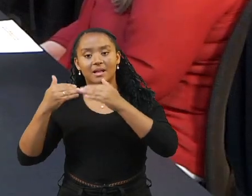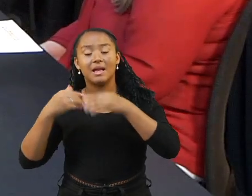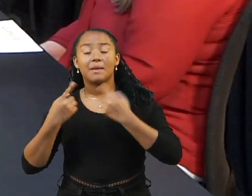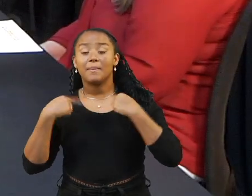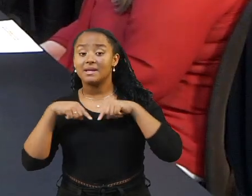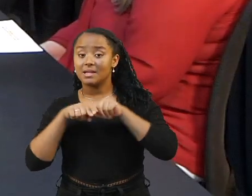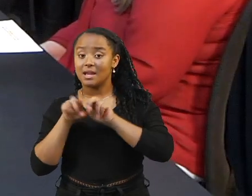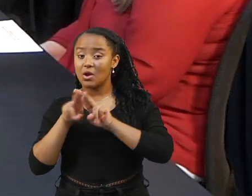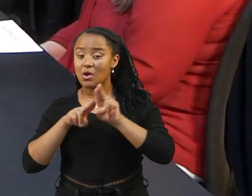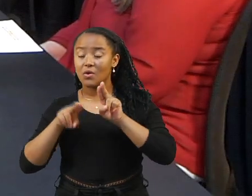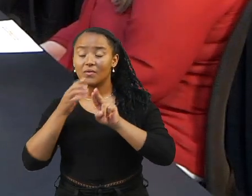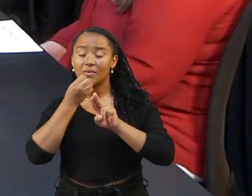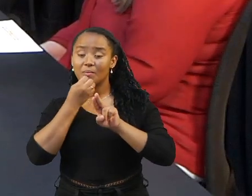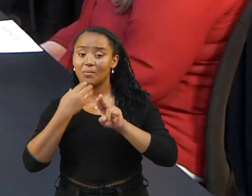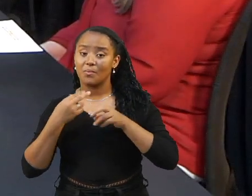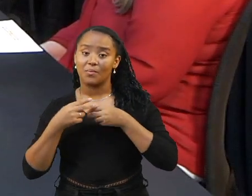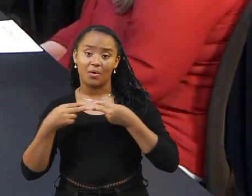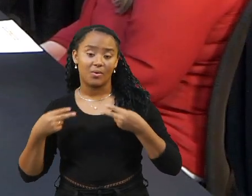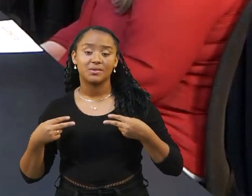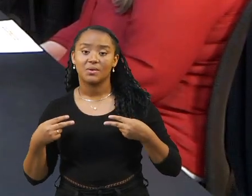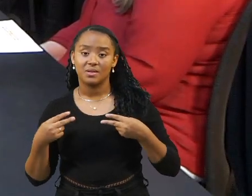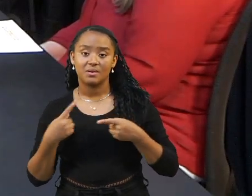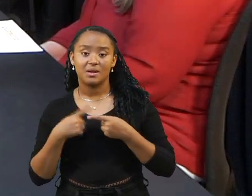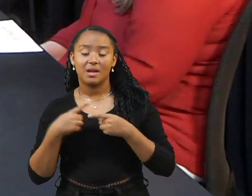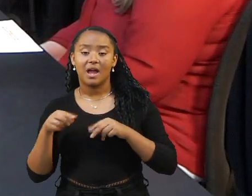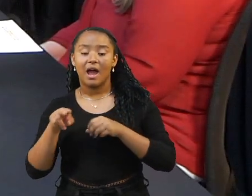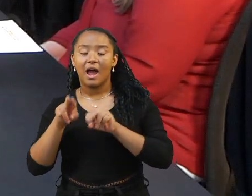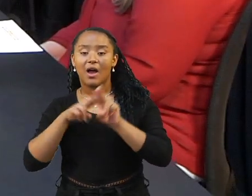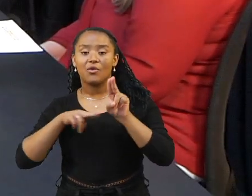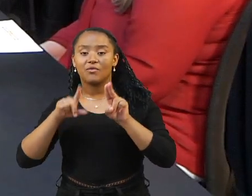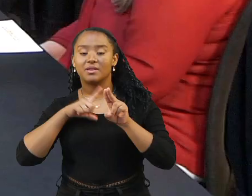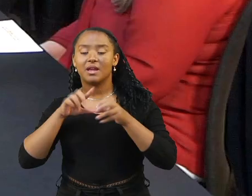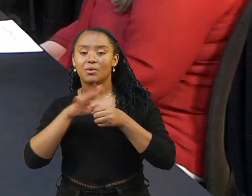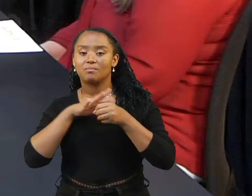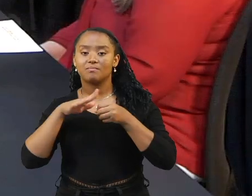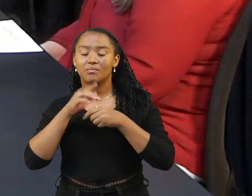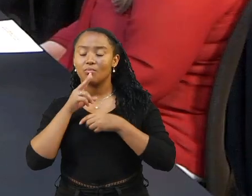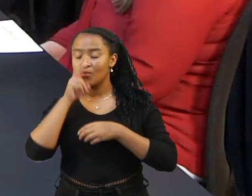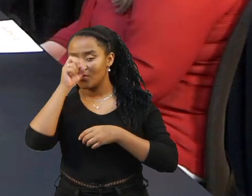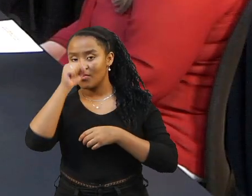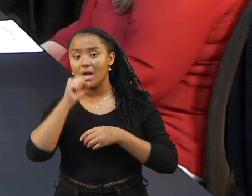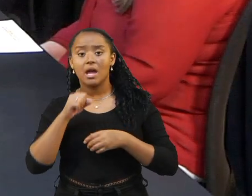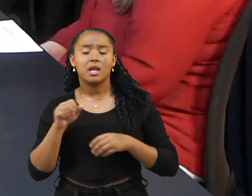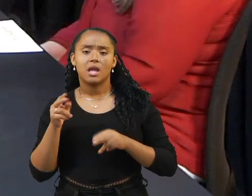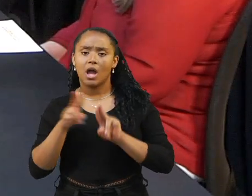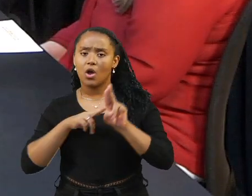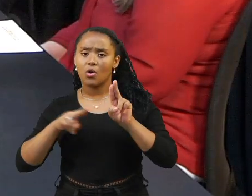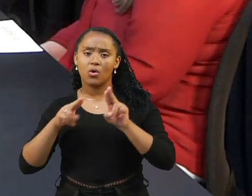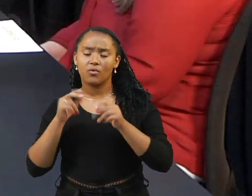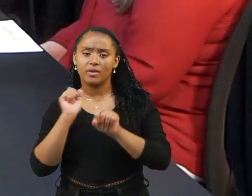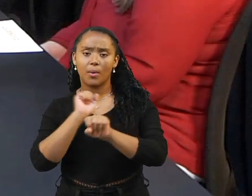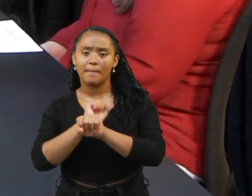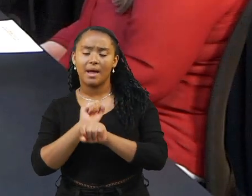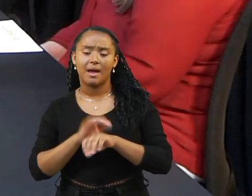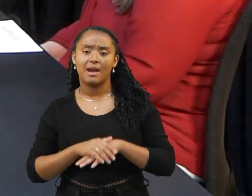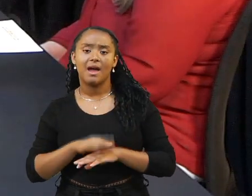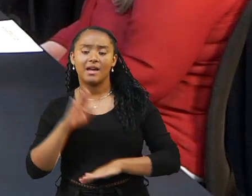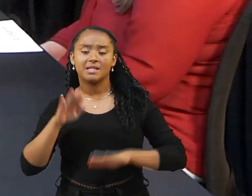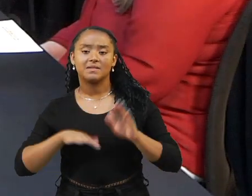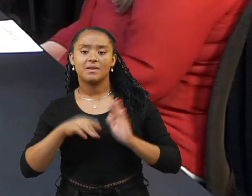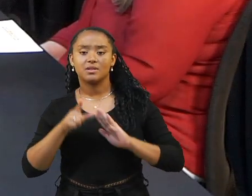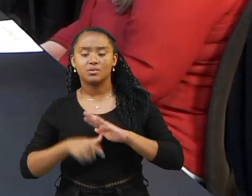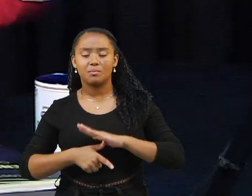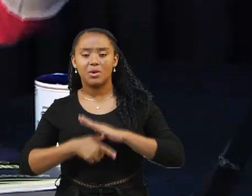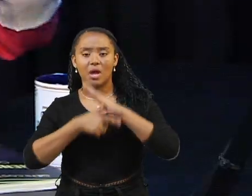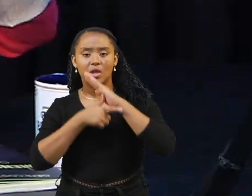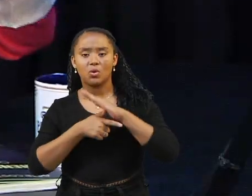a UFO tem uma extensão forte, muito forte, e ela não para. Pode ser pró-reitor, um